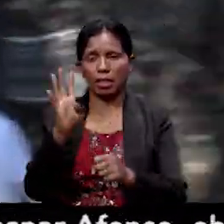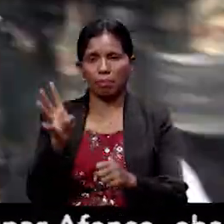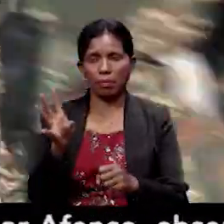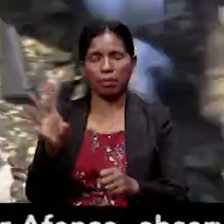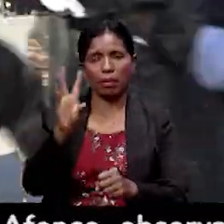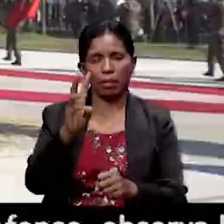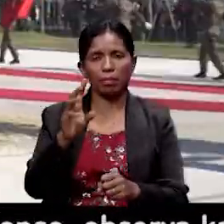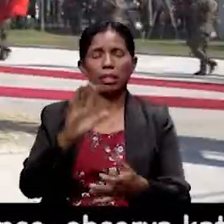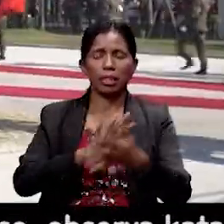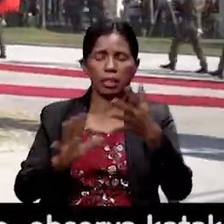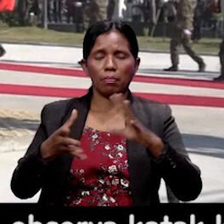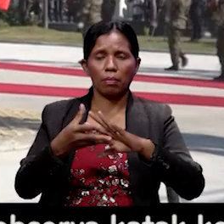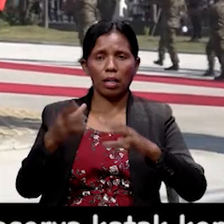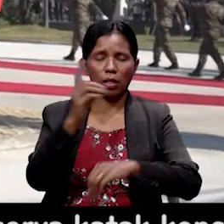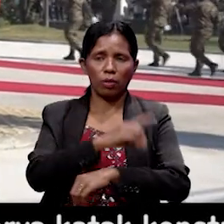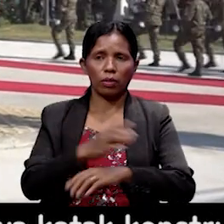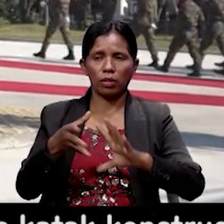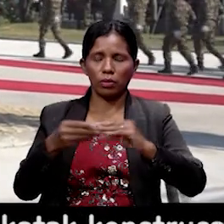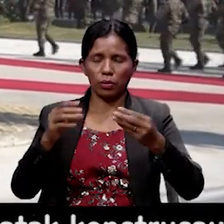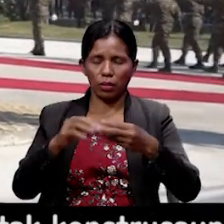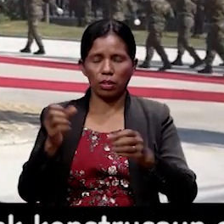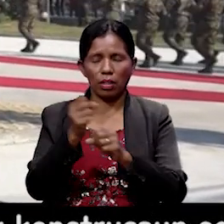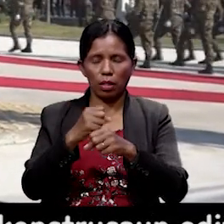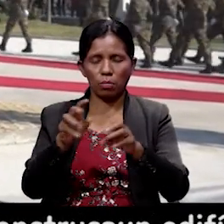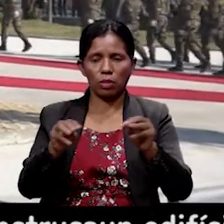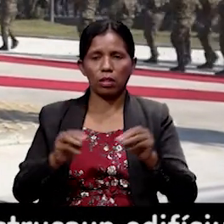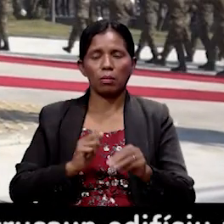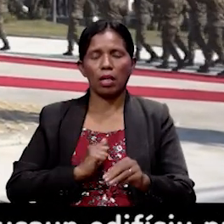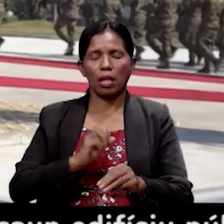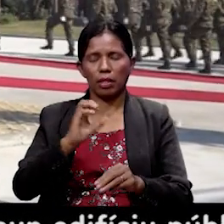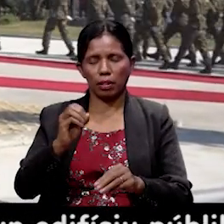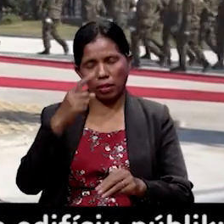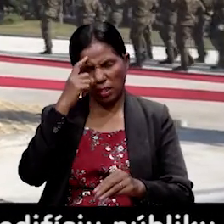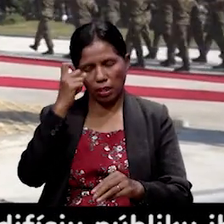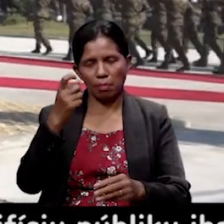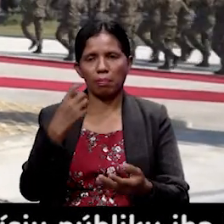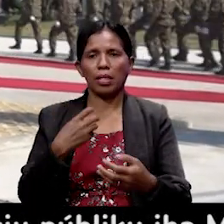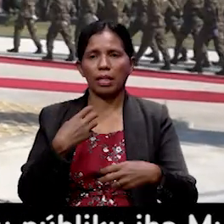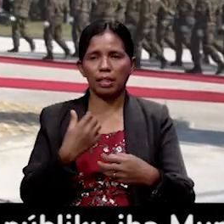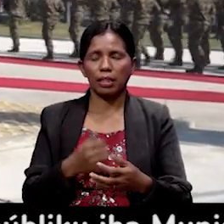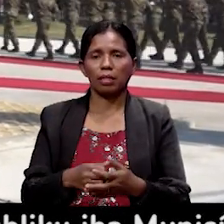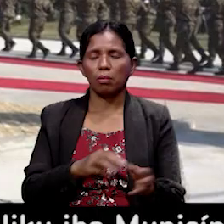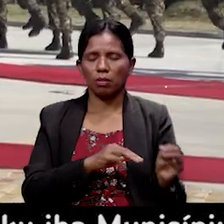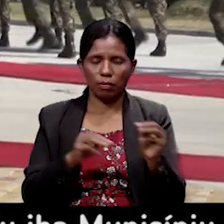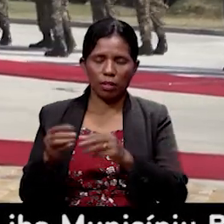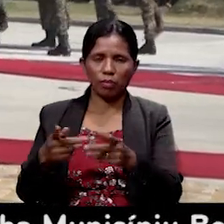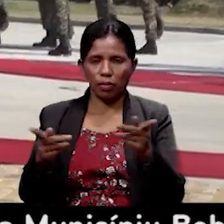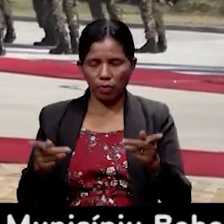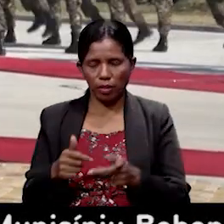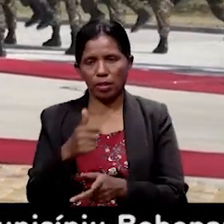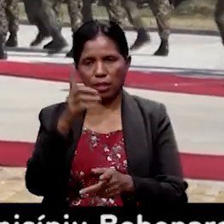celebra lorong historiku ne atu halo iha munisipa inaru. Mai be tambah kestang tekniku balung mudafali bafatin celebrasaun nian mai